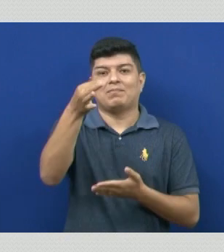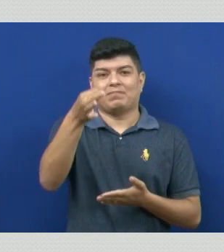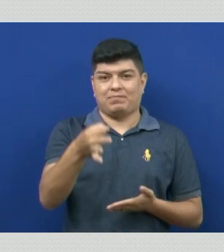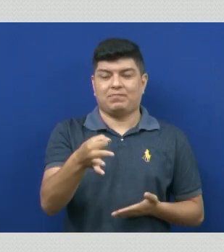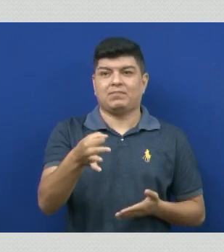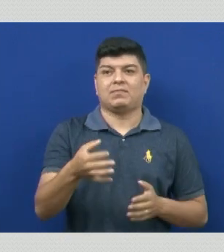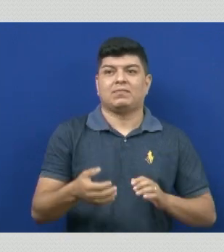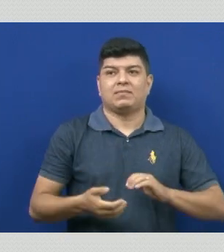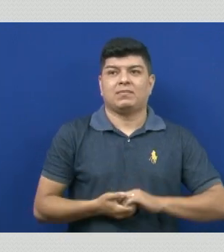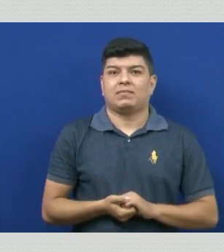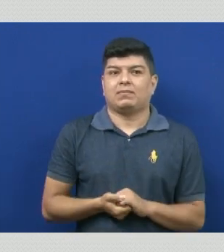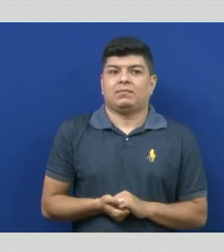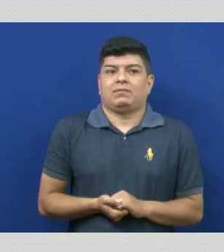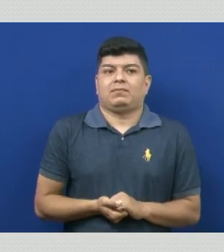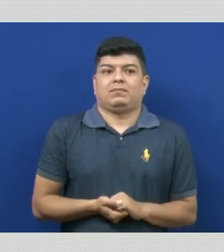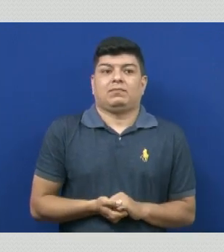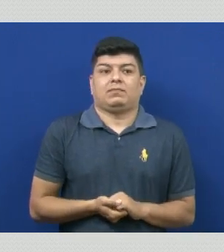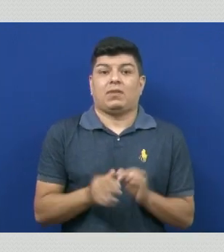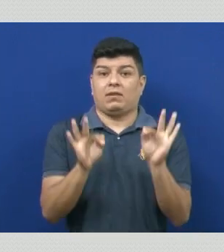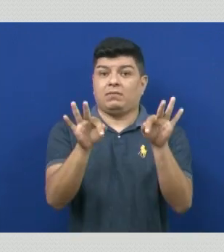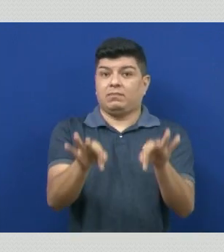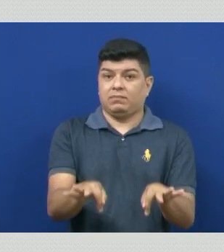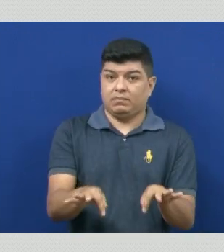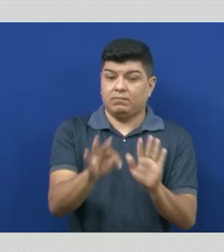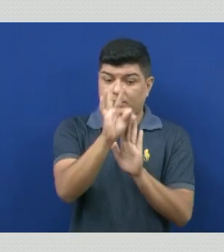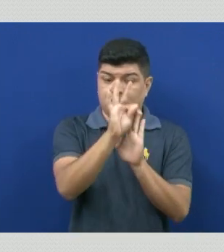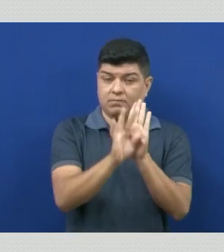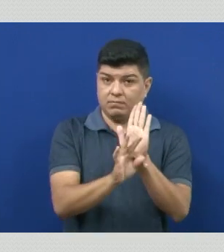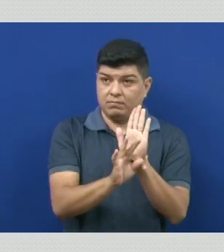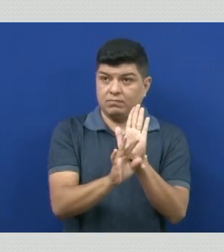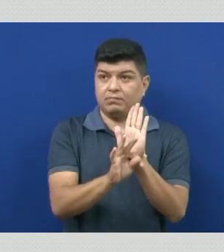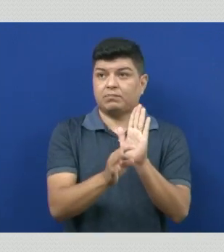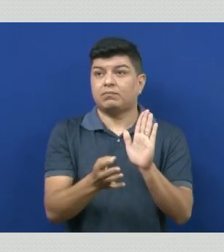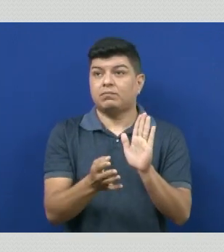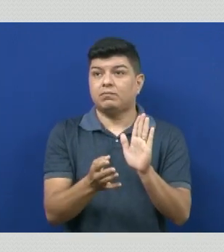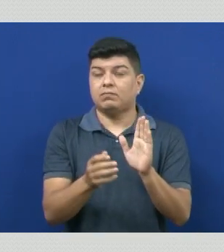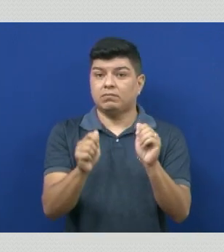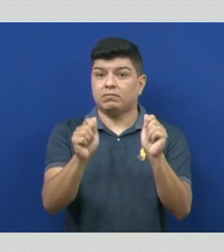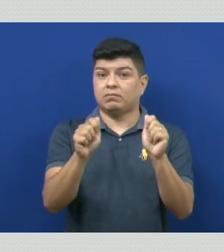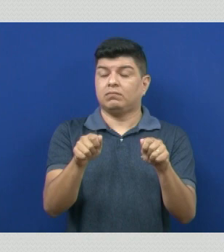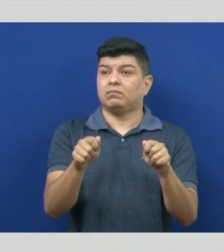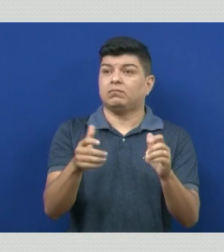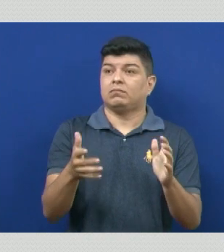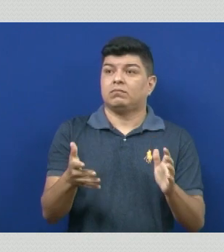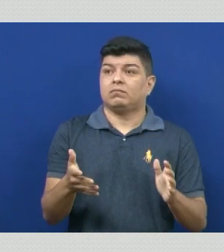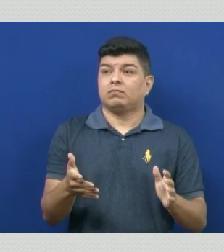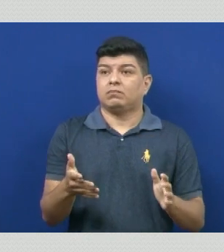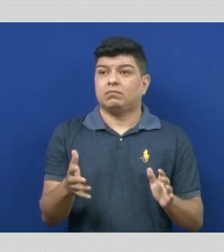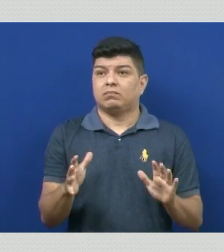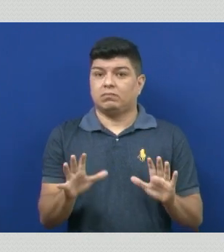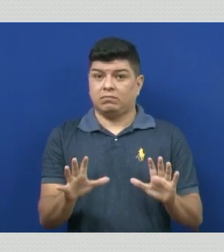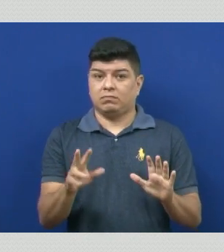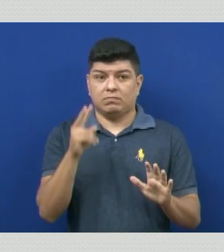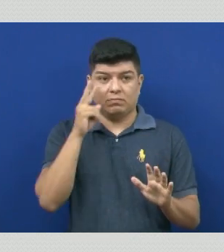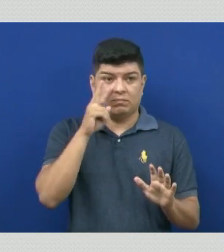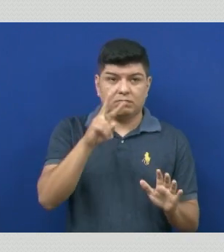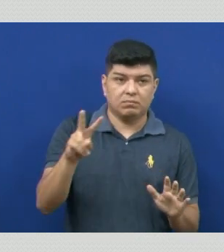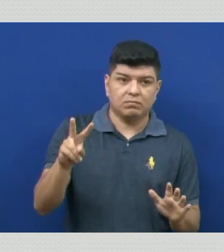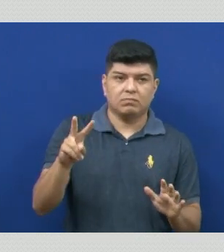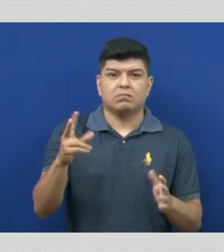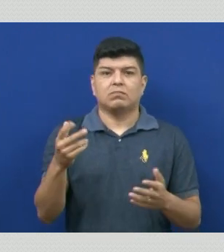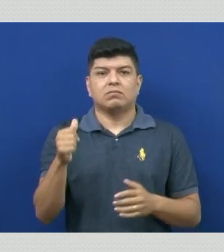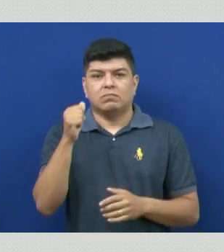acertou. E para finalizar o nosso texto, disse ela, então viste a bruxa no seu